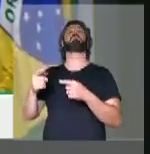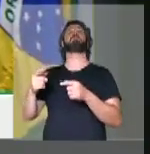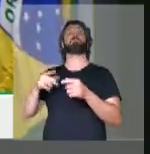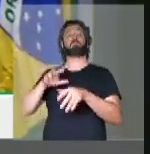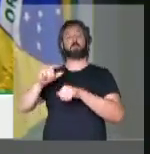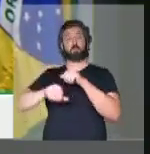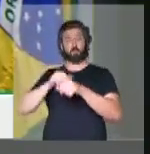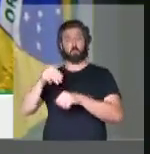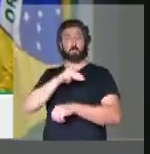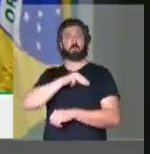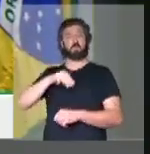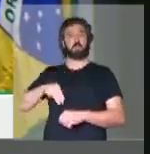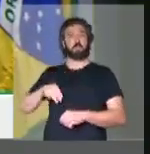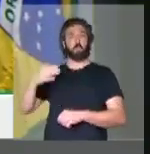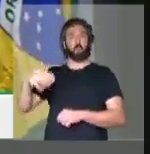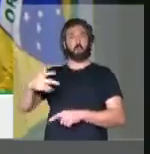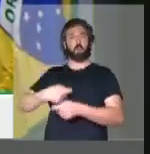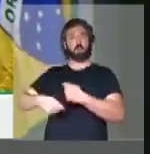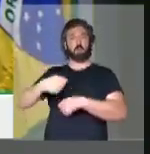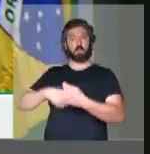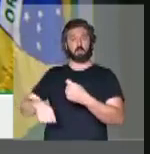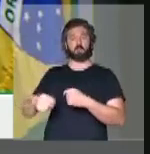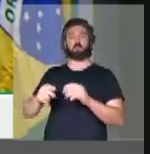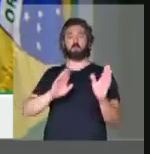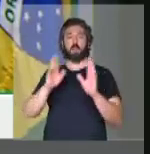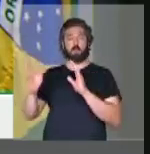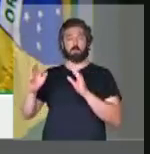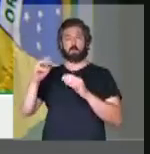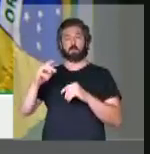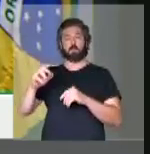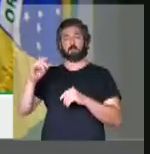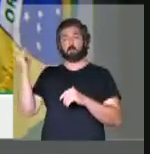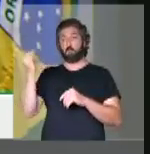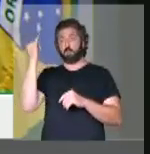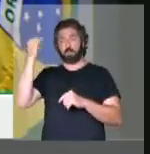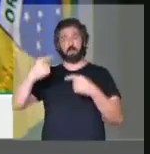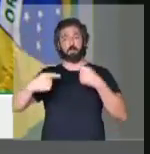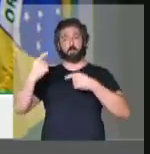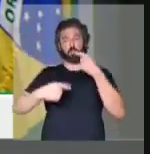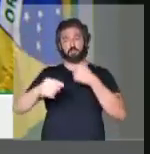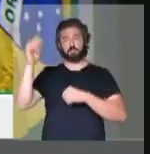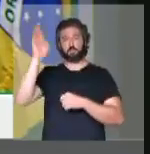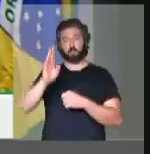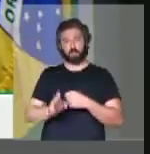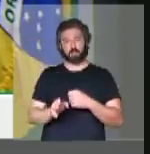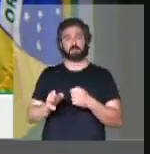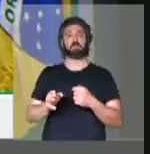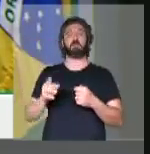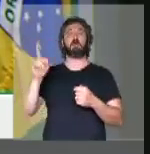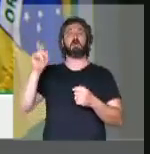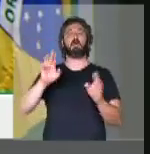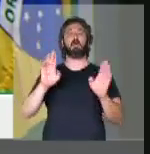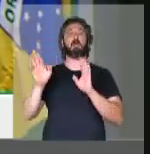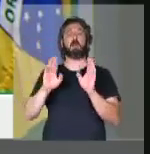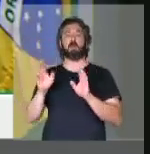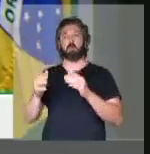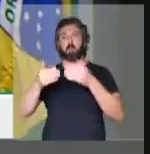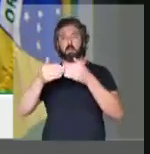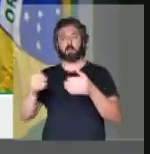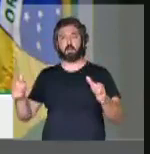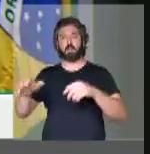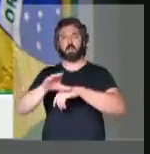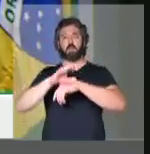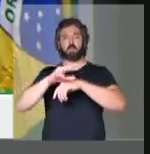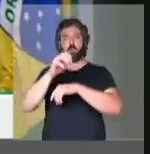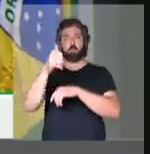Fazenda, e se impôs no momento crítico da política brasileira, que foi no momento da elaboração